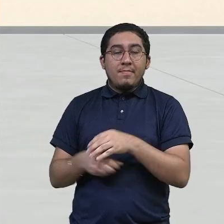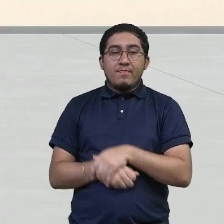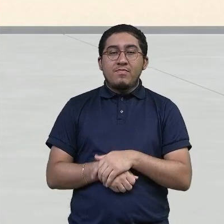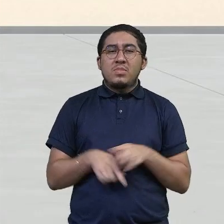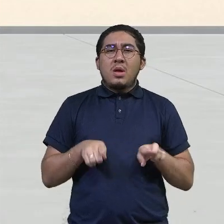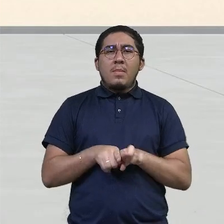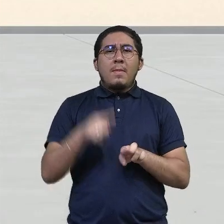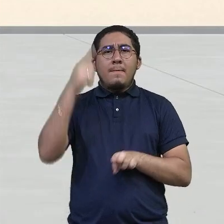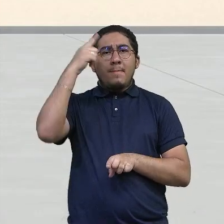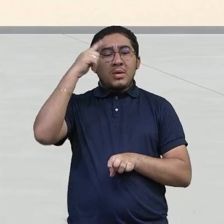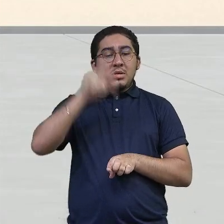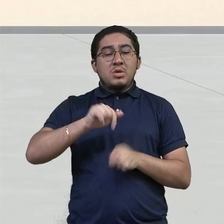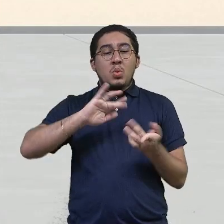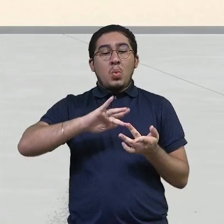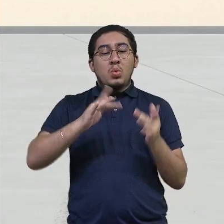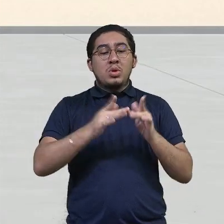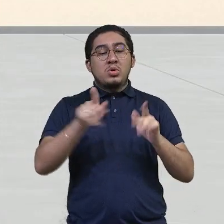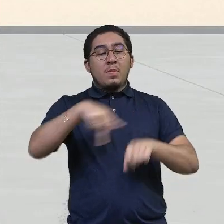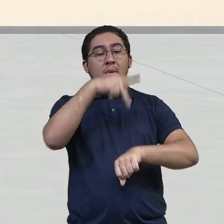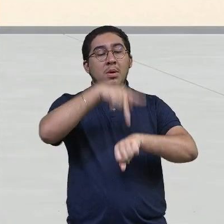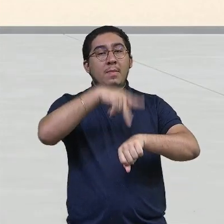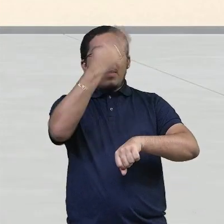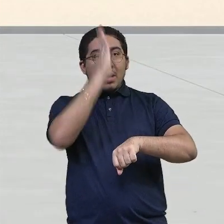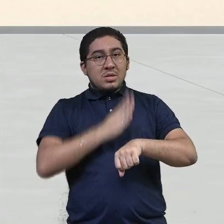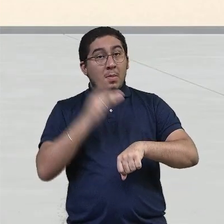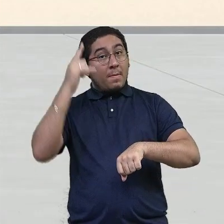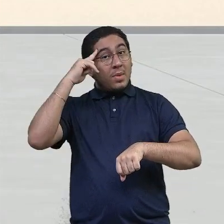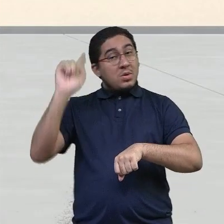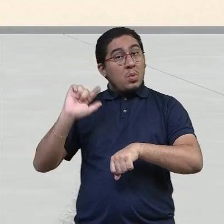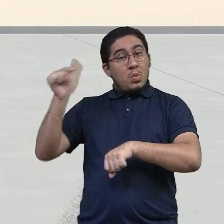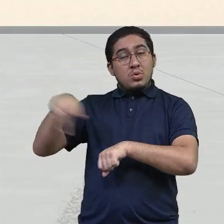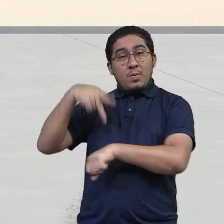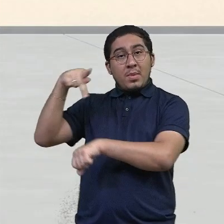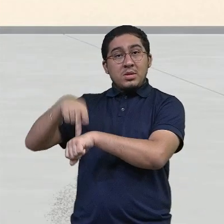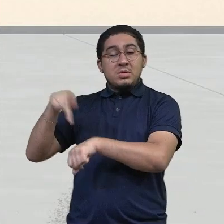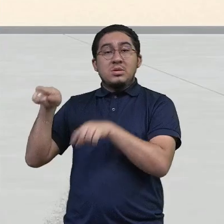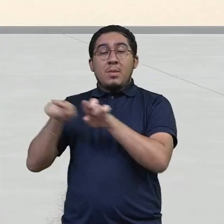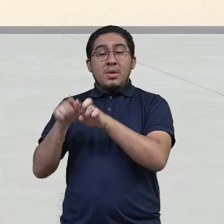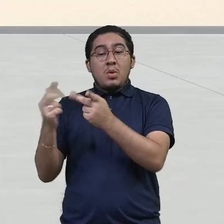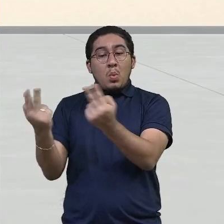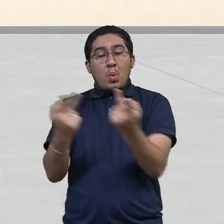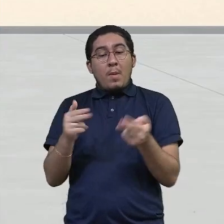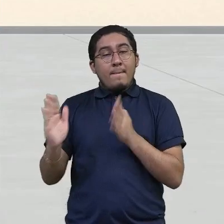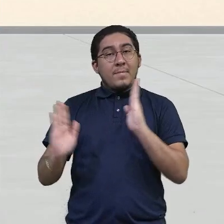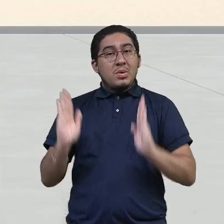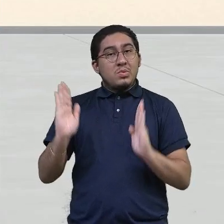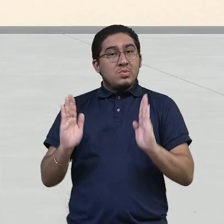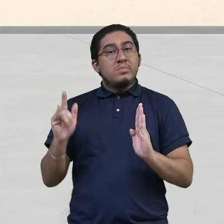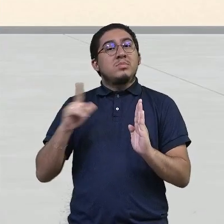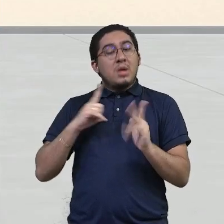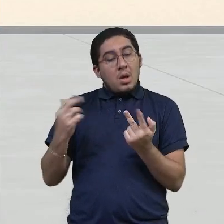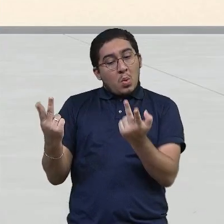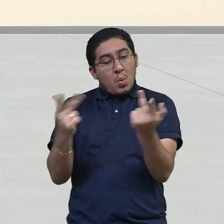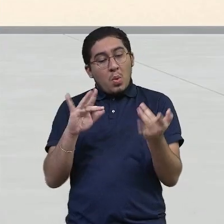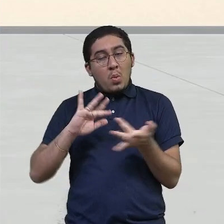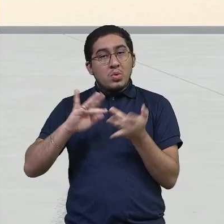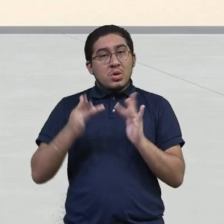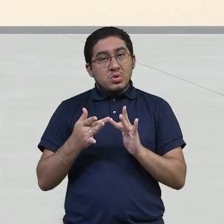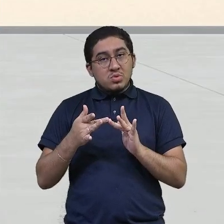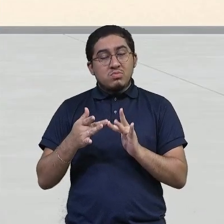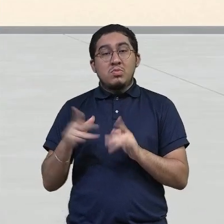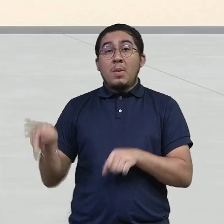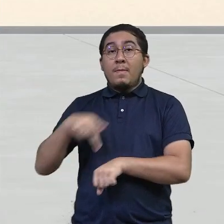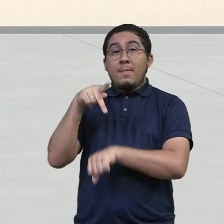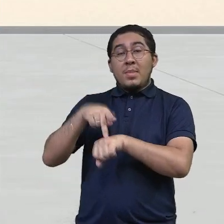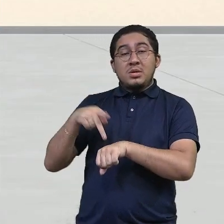Brasil, multiplique por outros países também na América Latina que estavam nesse mesmo período passando pela mesma situação. Argentina